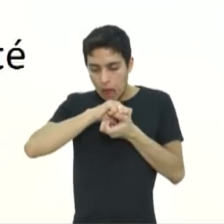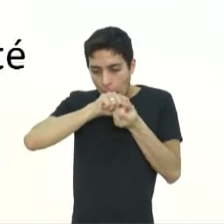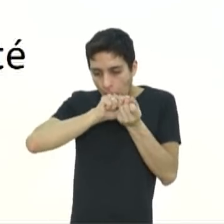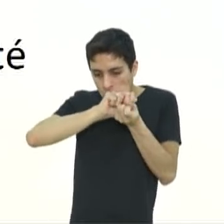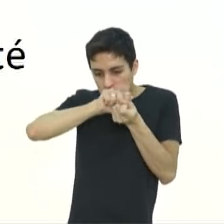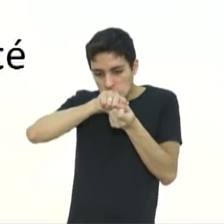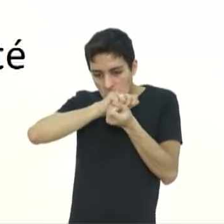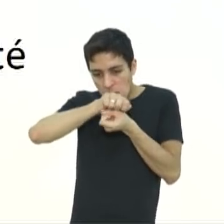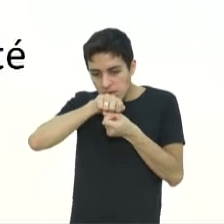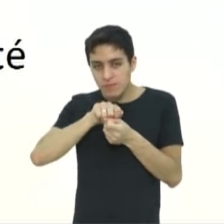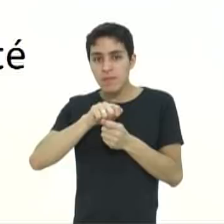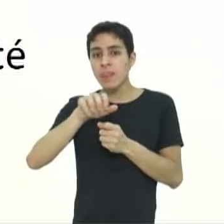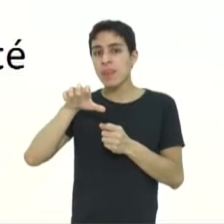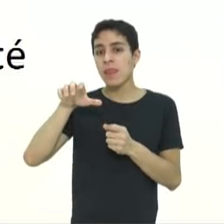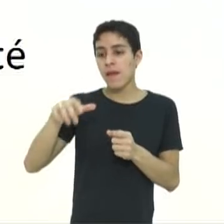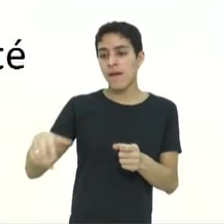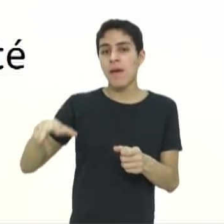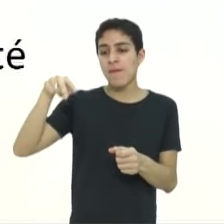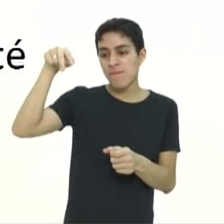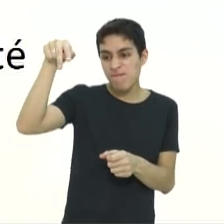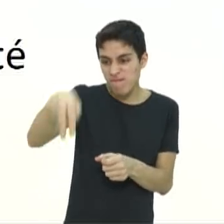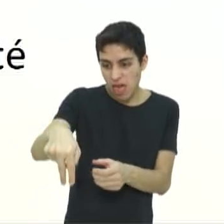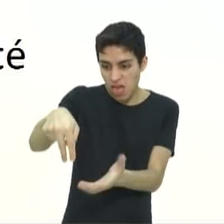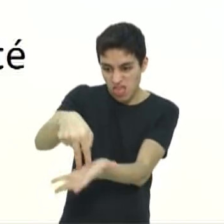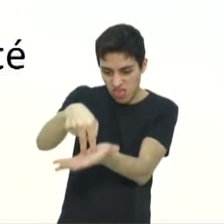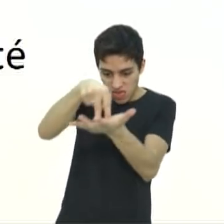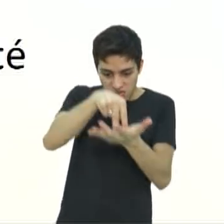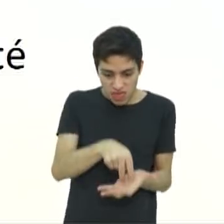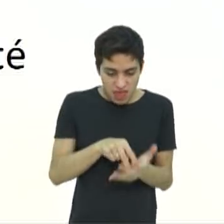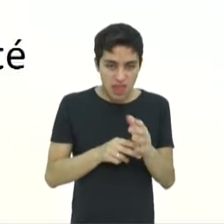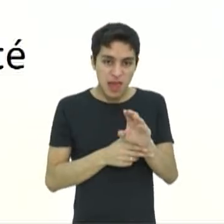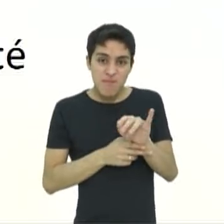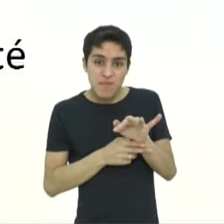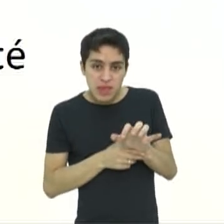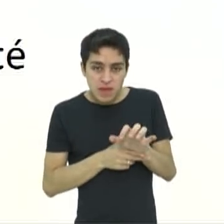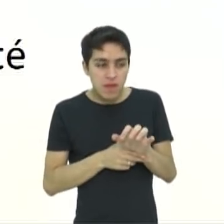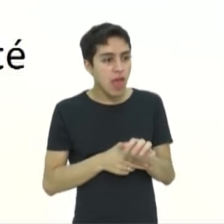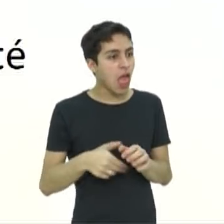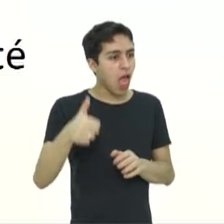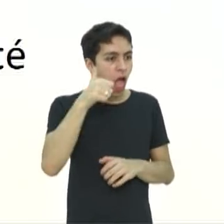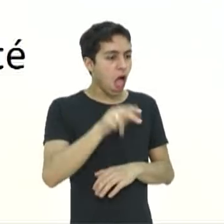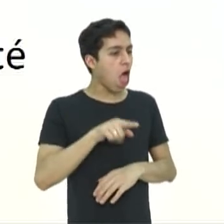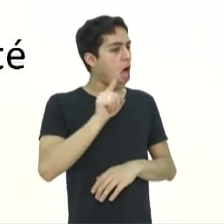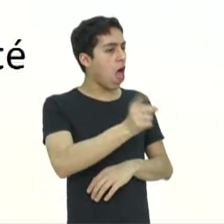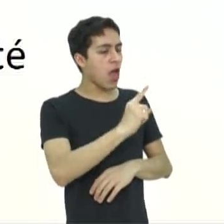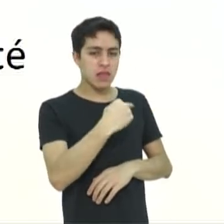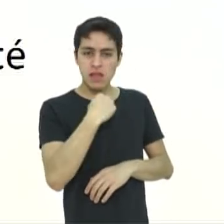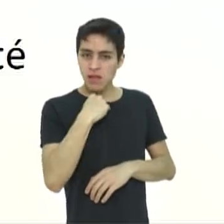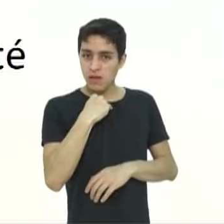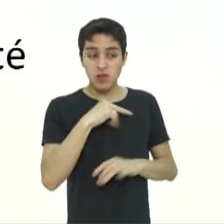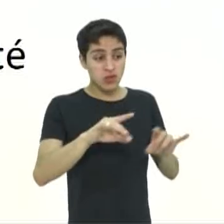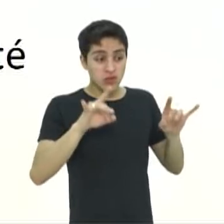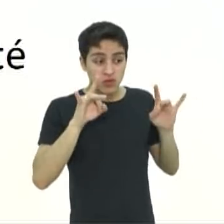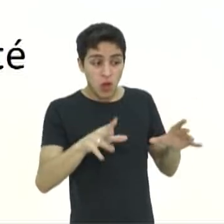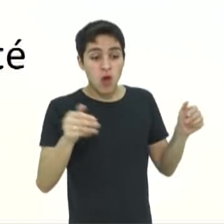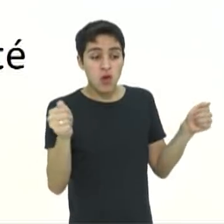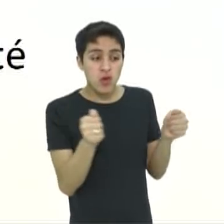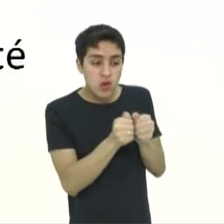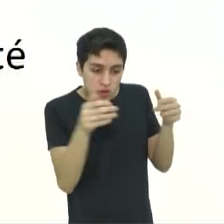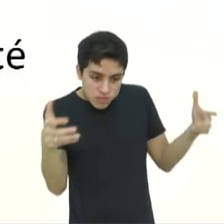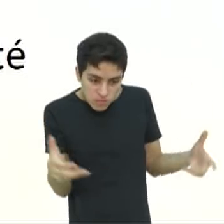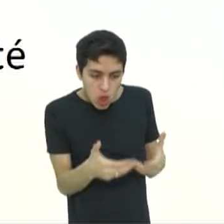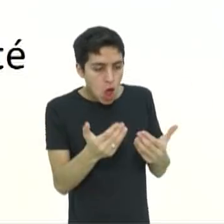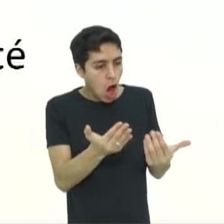careta, pega um bife, a mãe pula na cadeira e pega o bife de volta. Não, senhor, só com salada para